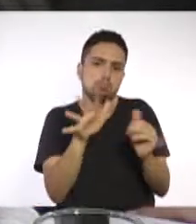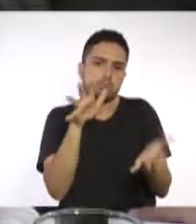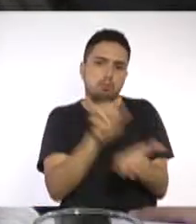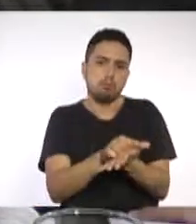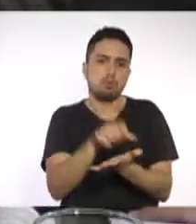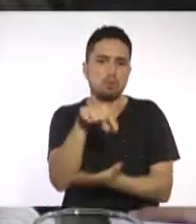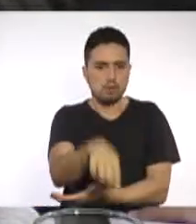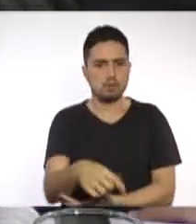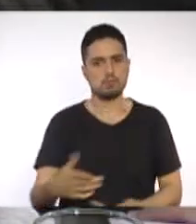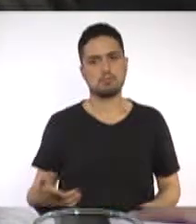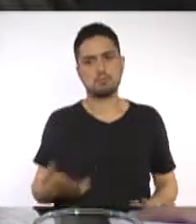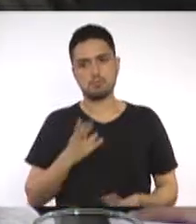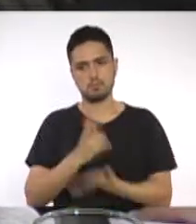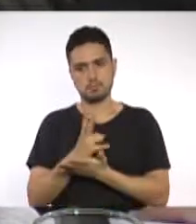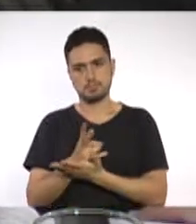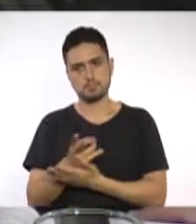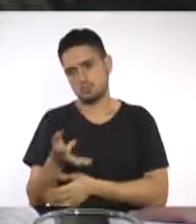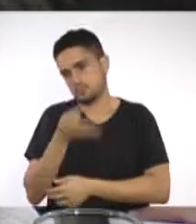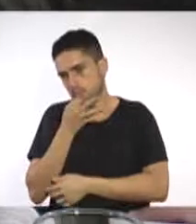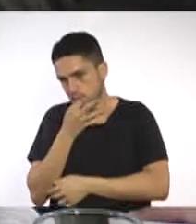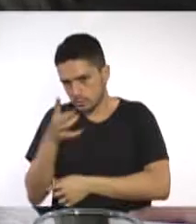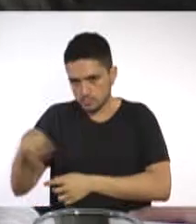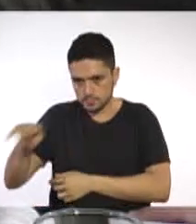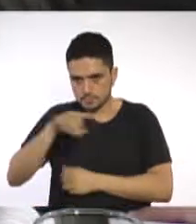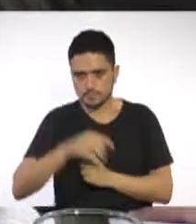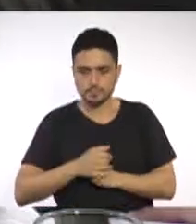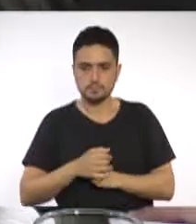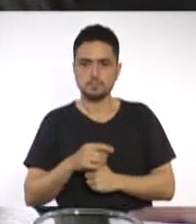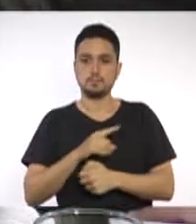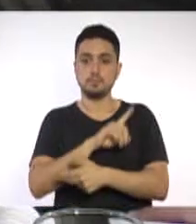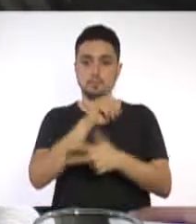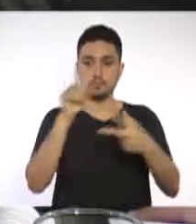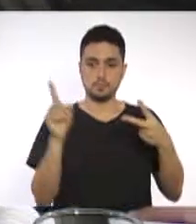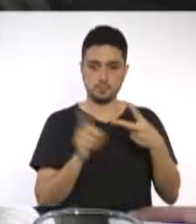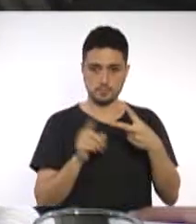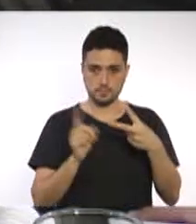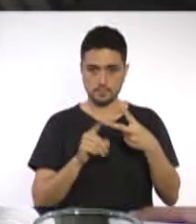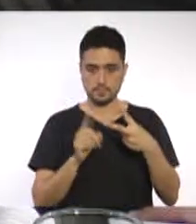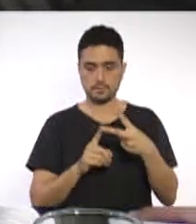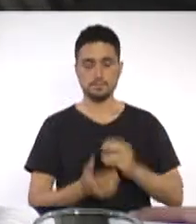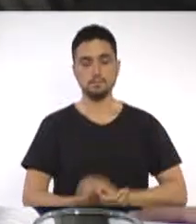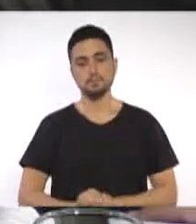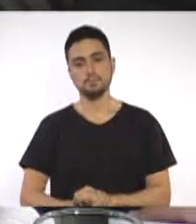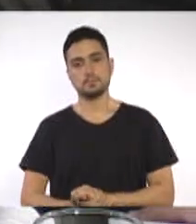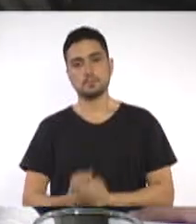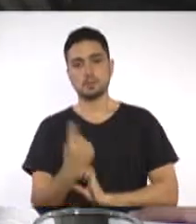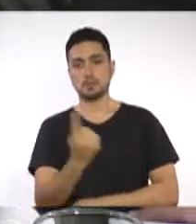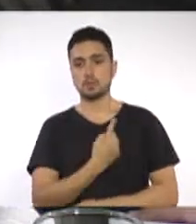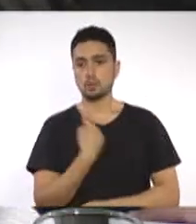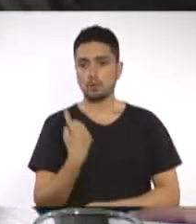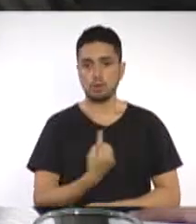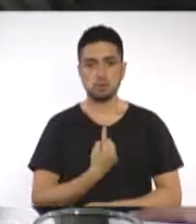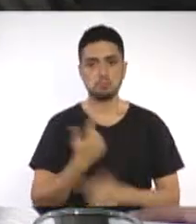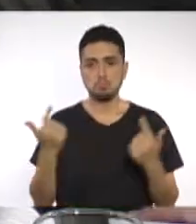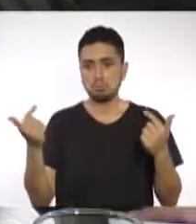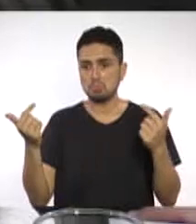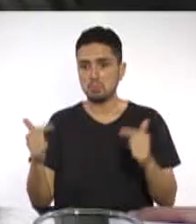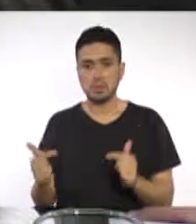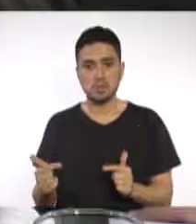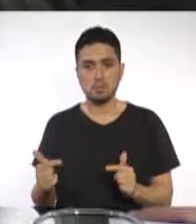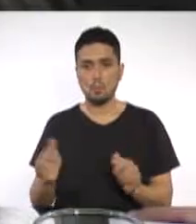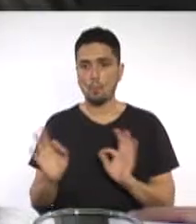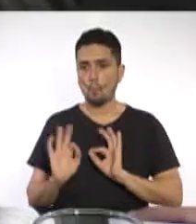que foi apontada. A segunda coisa é que nós não recebemos sequer a resposta do requerimento